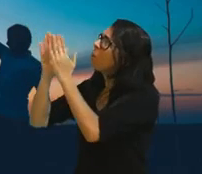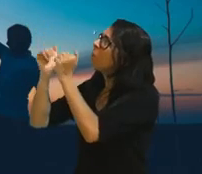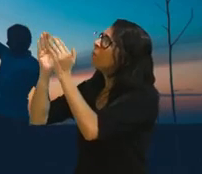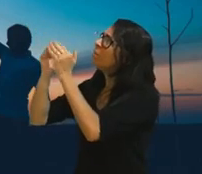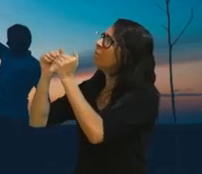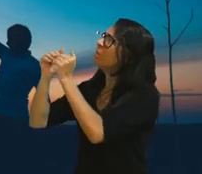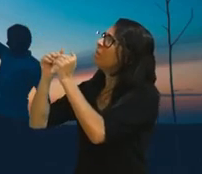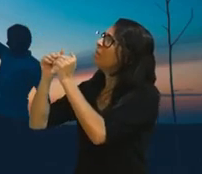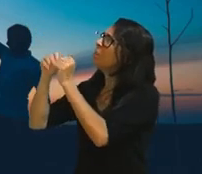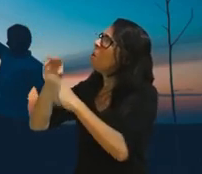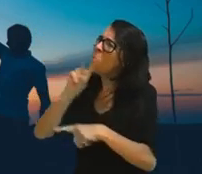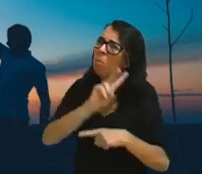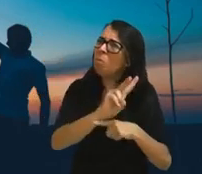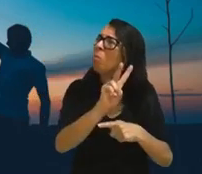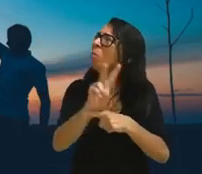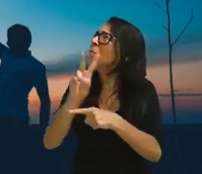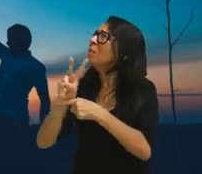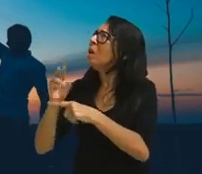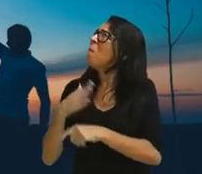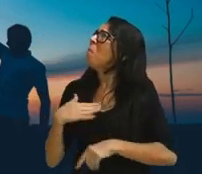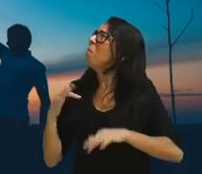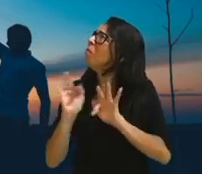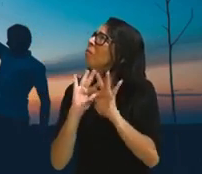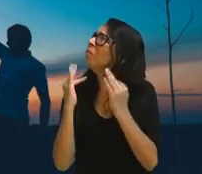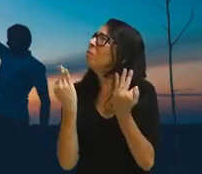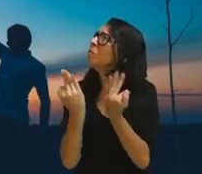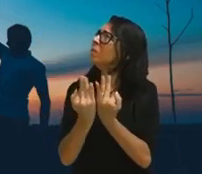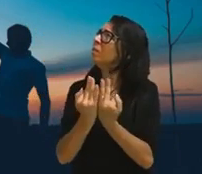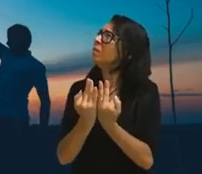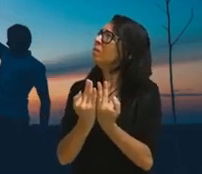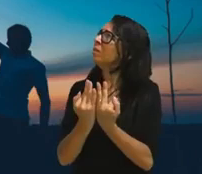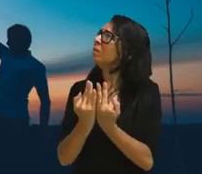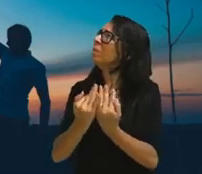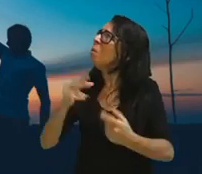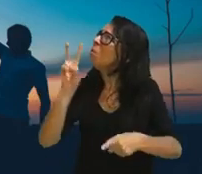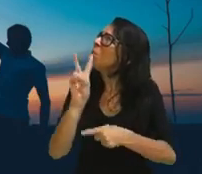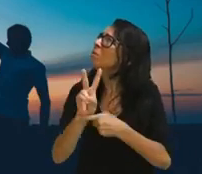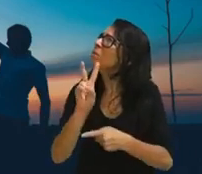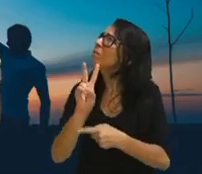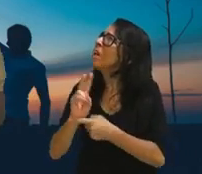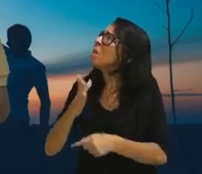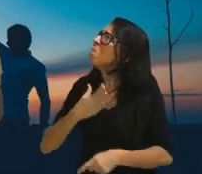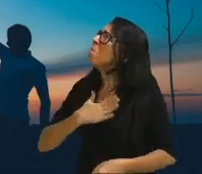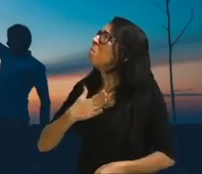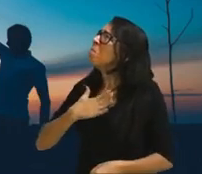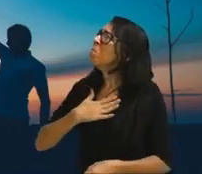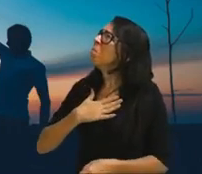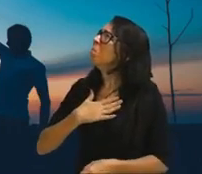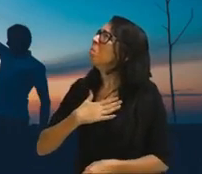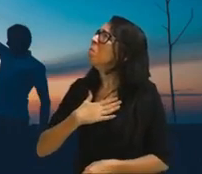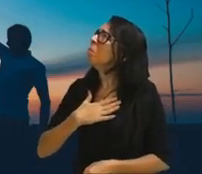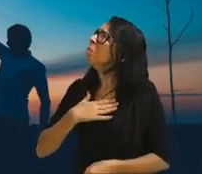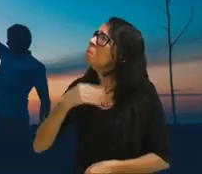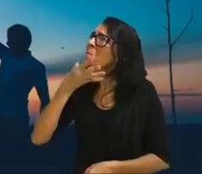vai edificar o seu lar sobre a rocha que Ele mesmo, que é o próprio